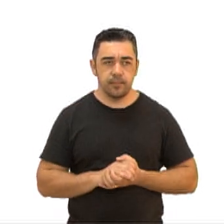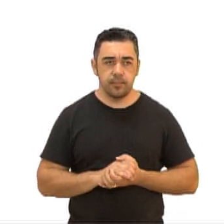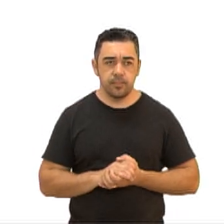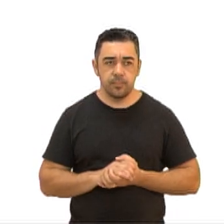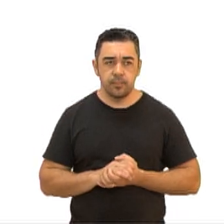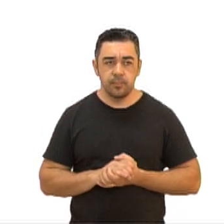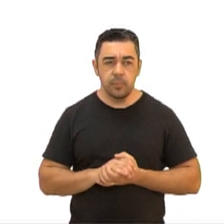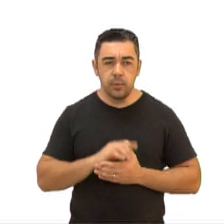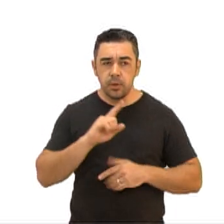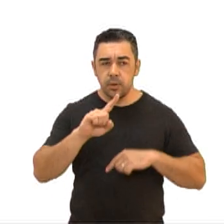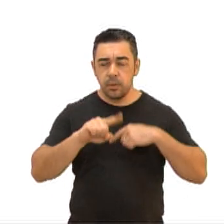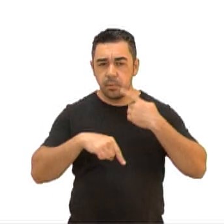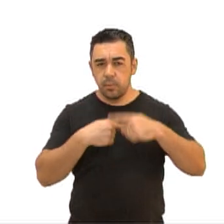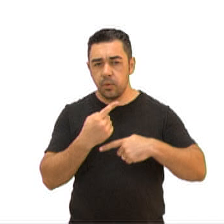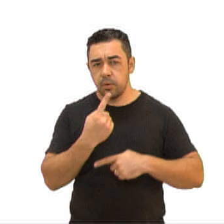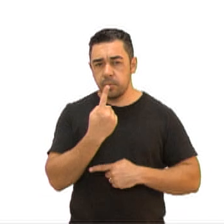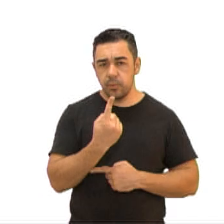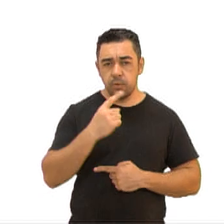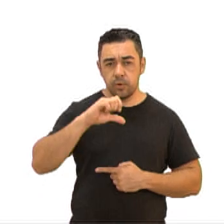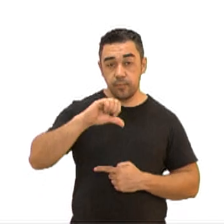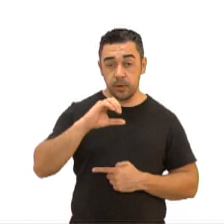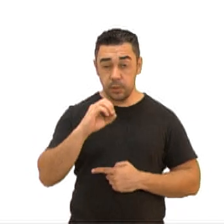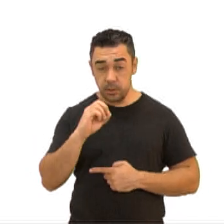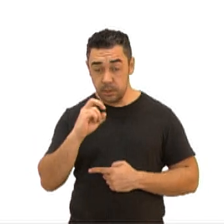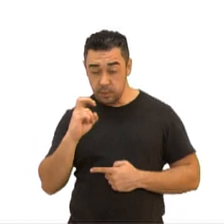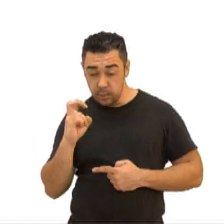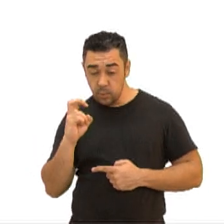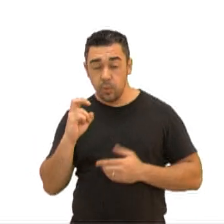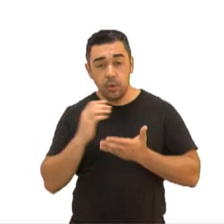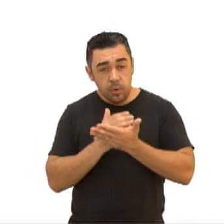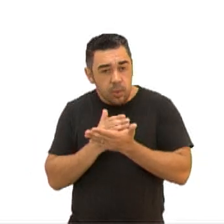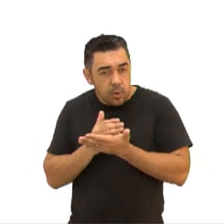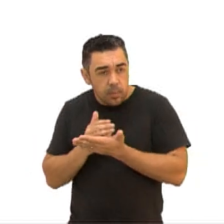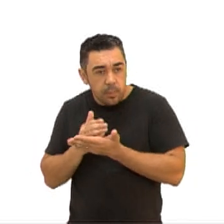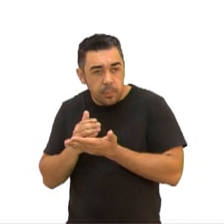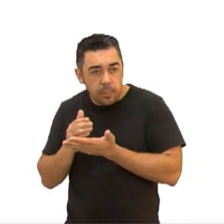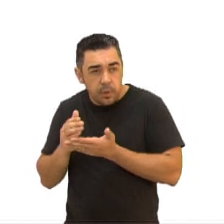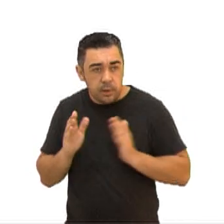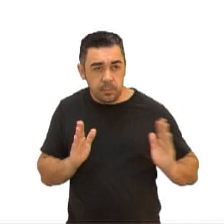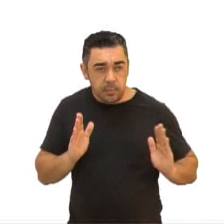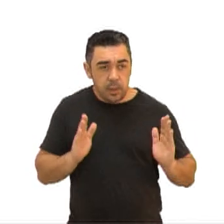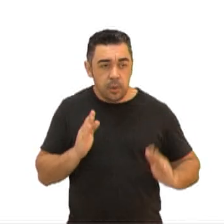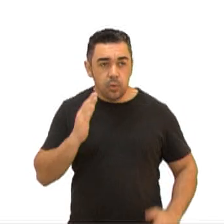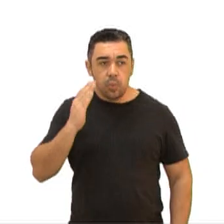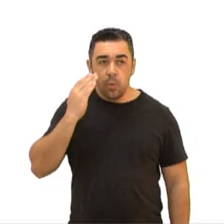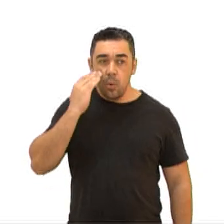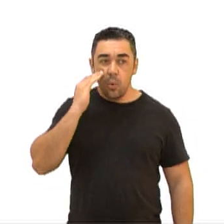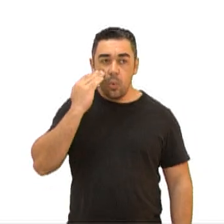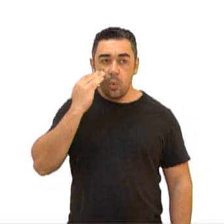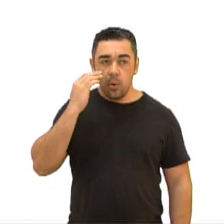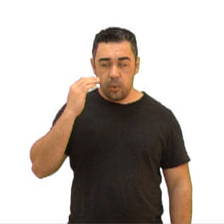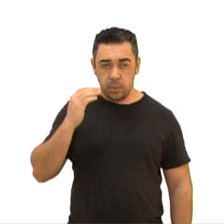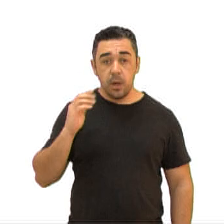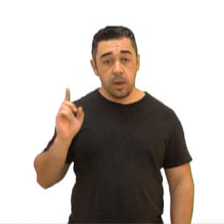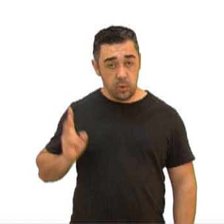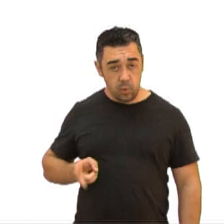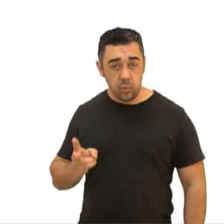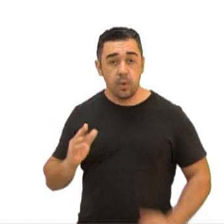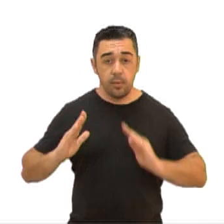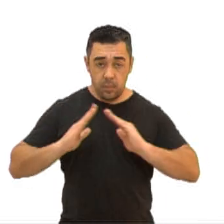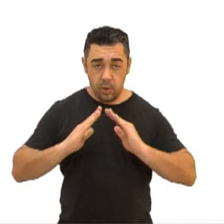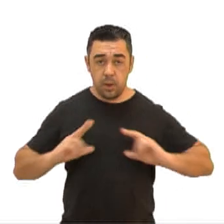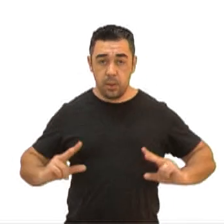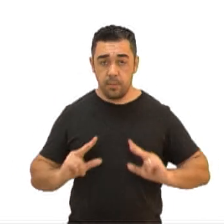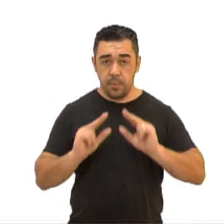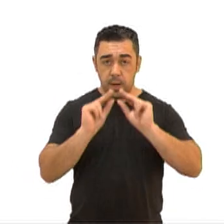E alguns anos depois começa a fase rosa do artista. Ele continua em Paris mas ele já consegue se estabilizar,